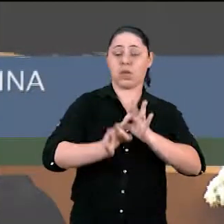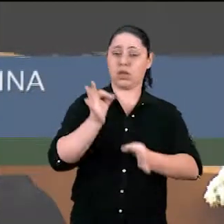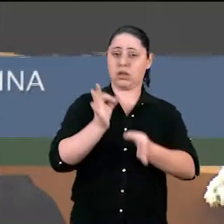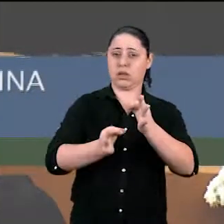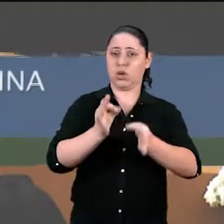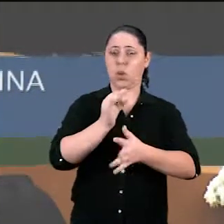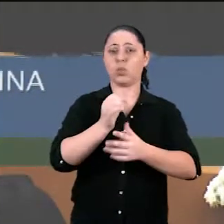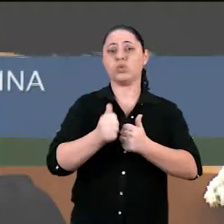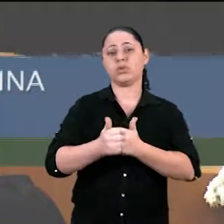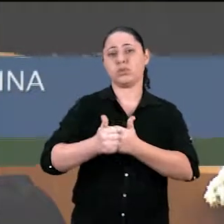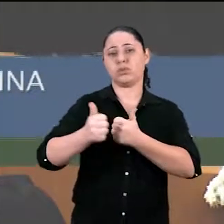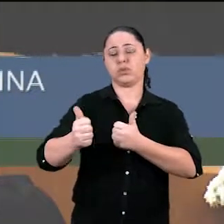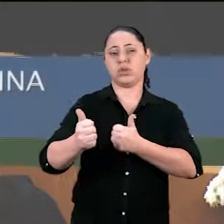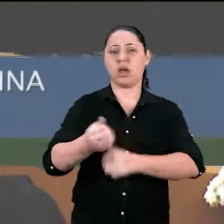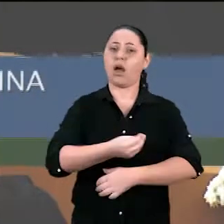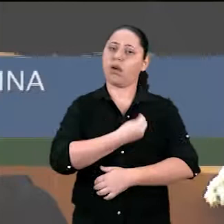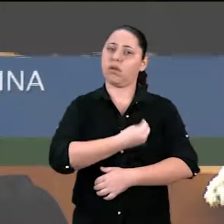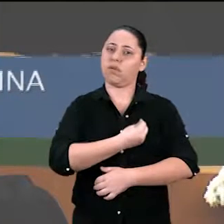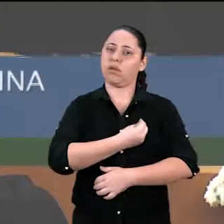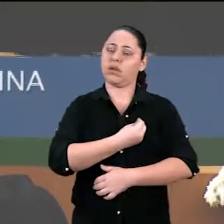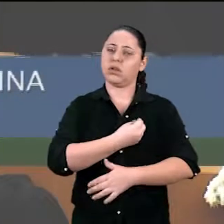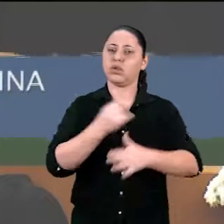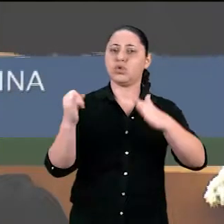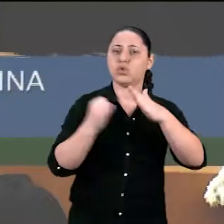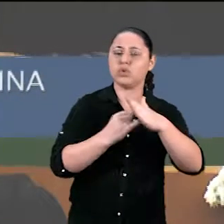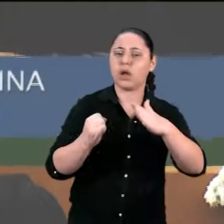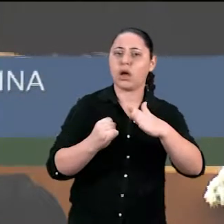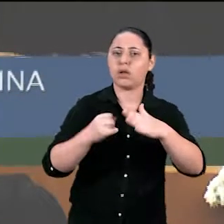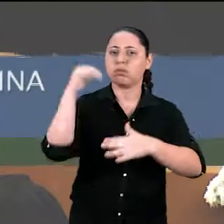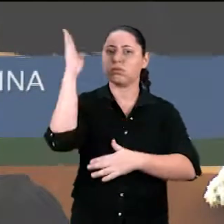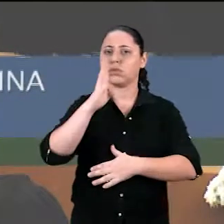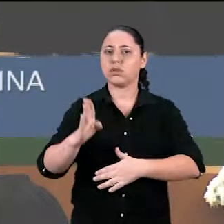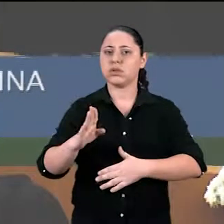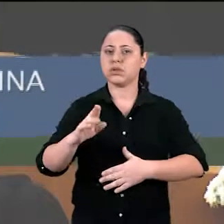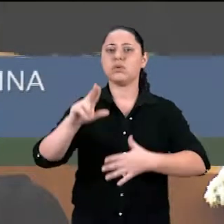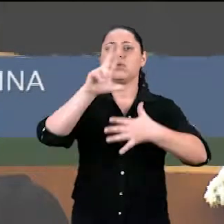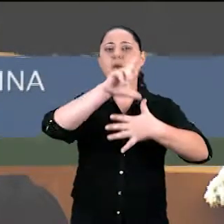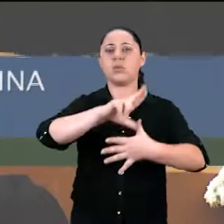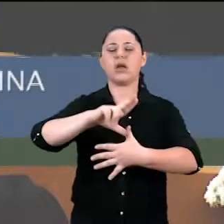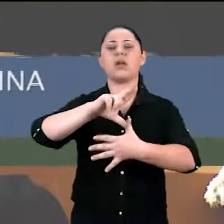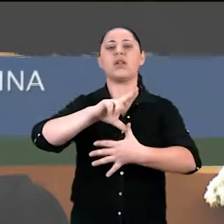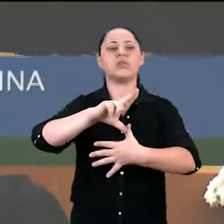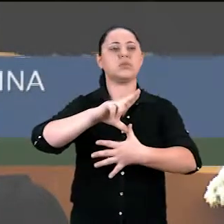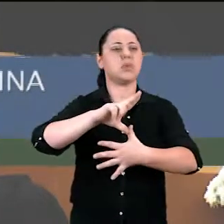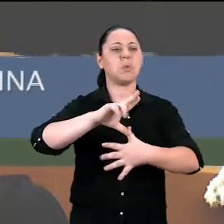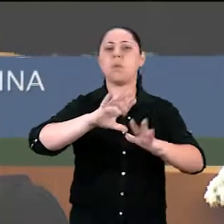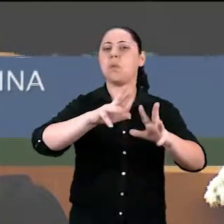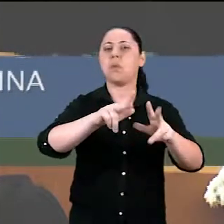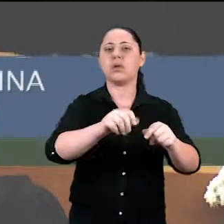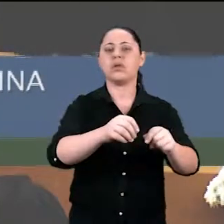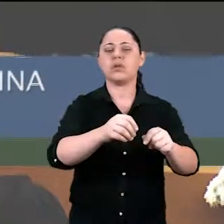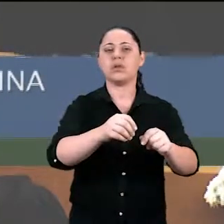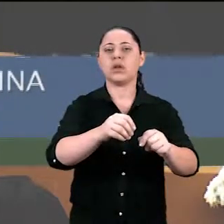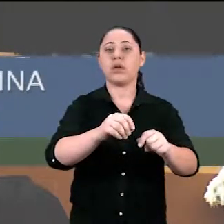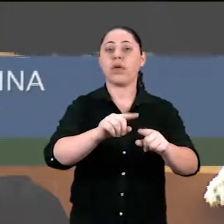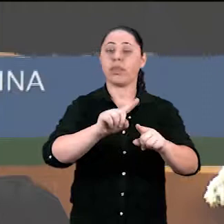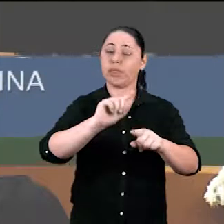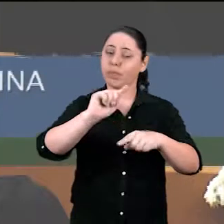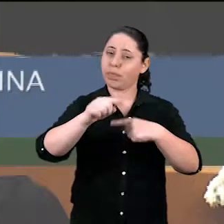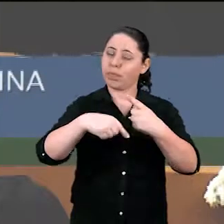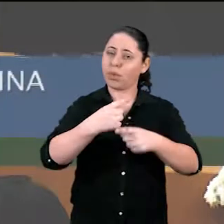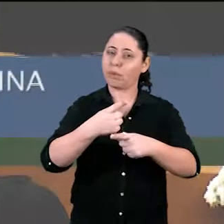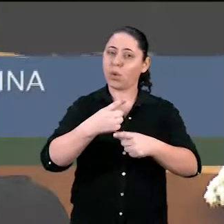que os tribunais promovem na vida institucional do Brasil e da América Latina como um todo? E aí muitas questões